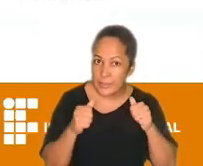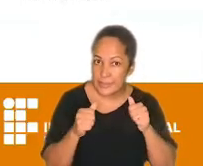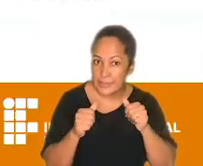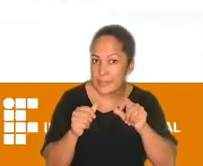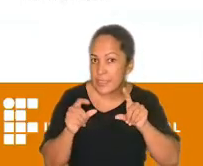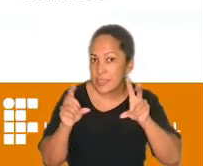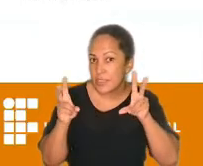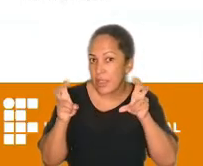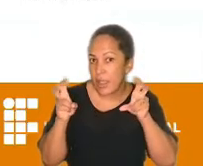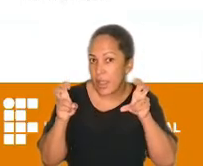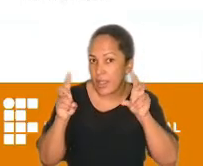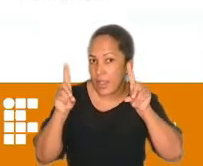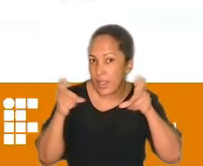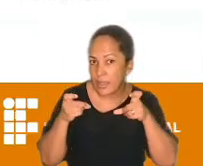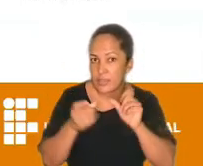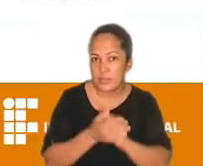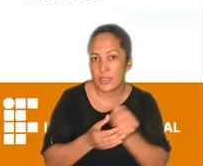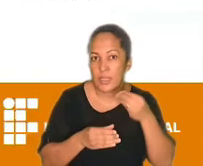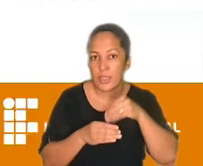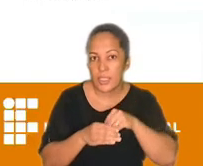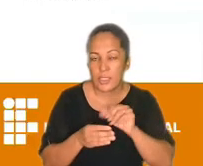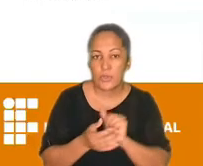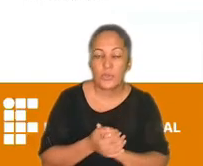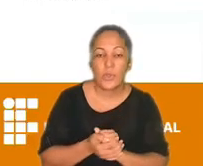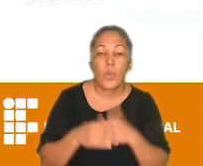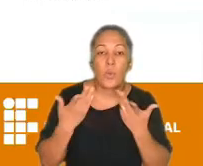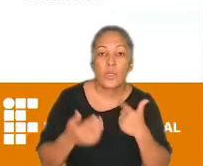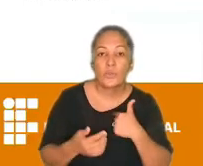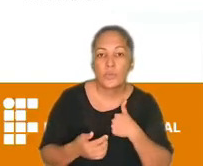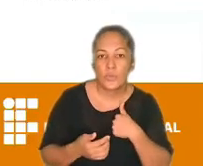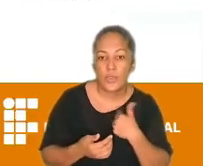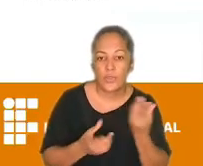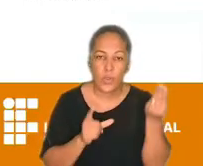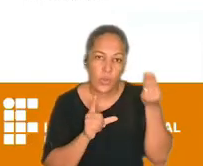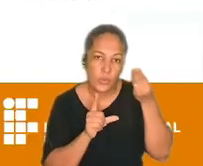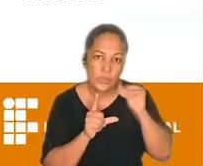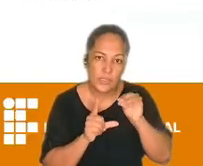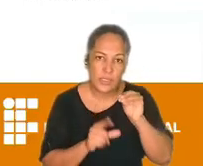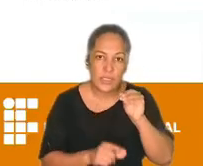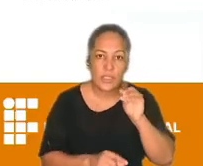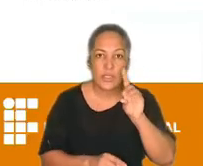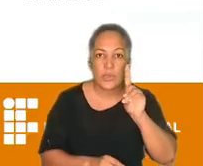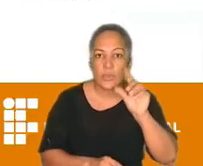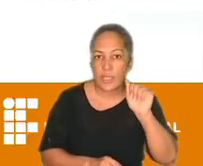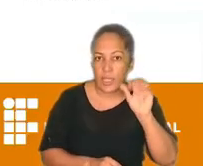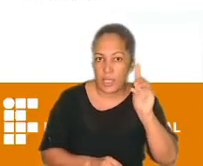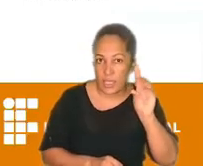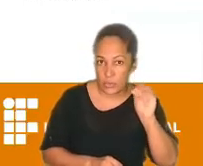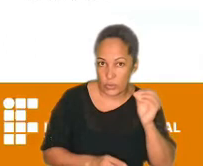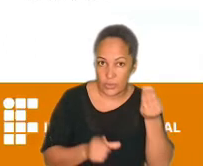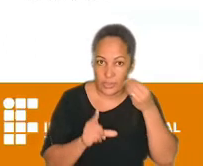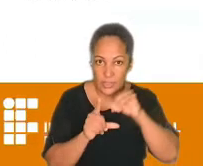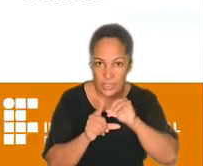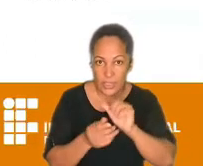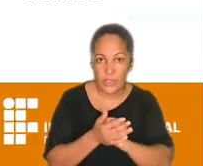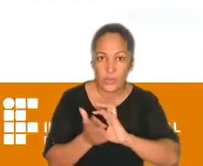texto inserido no atributo. Então, quando eu for inserir o dado dentro do atributo do banco de dados, da